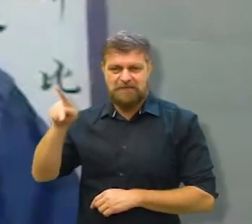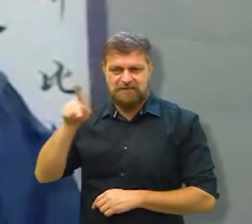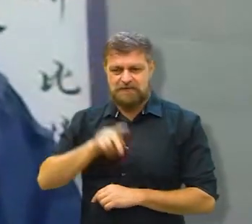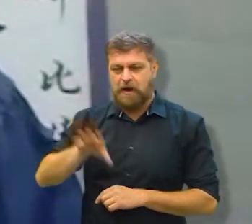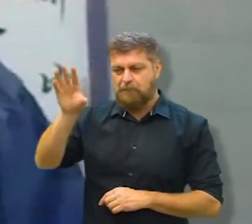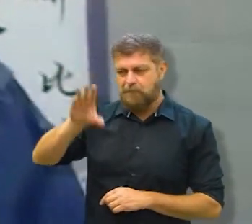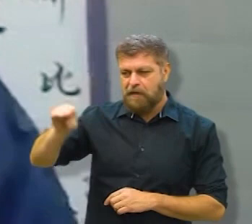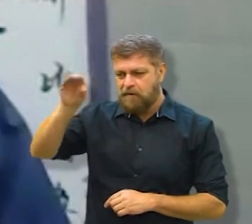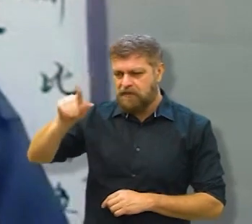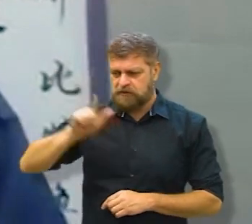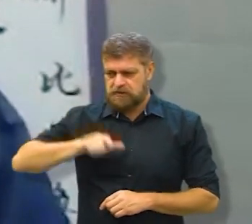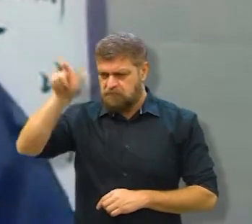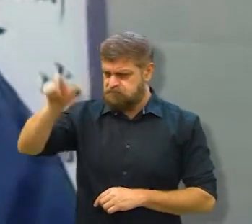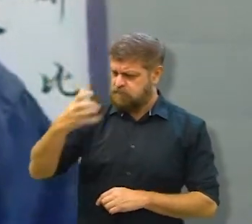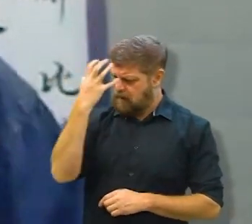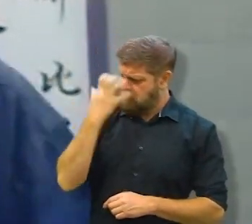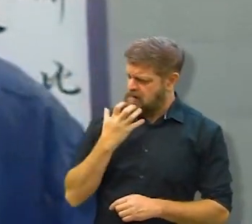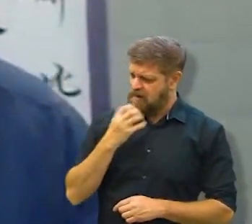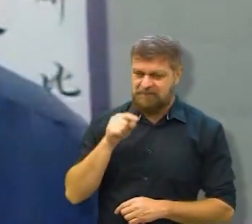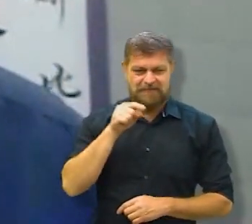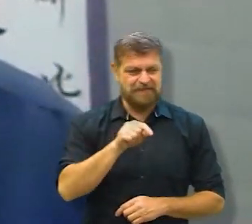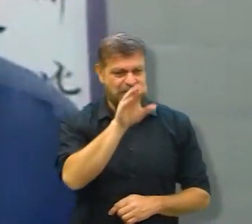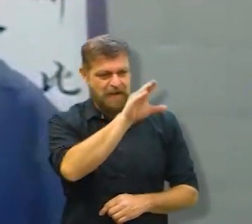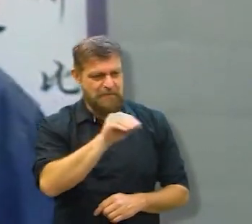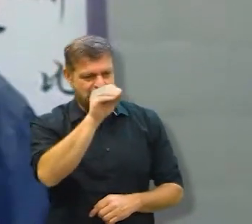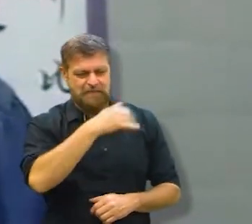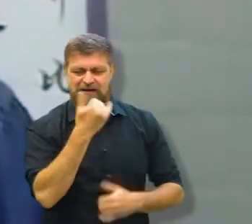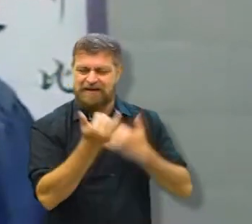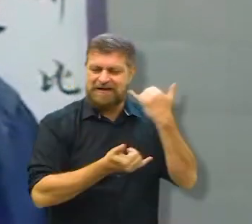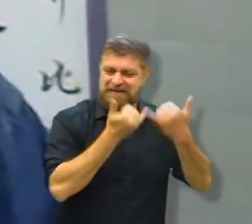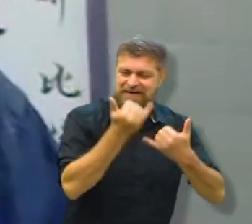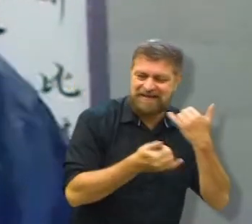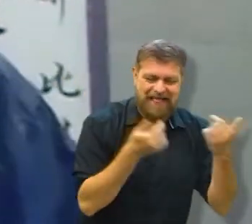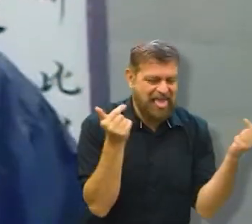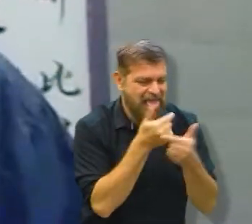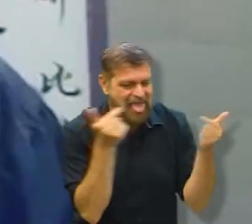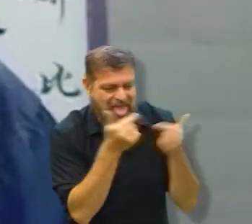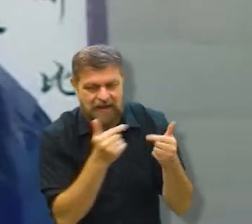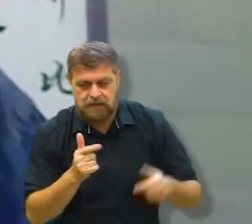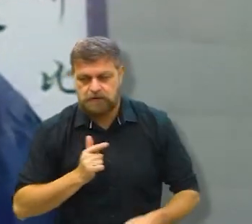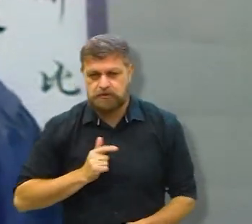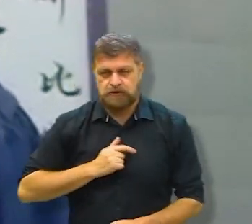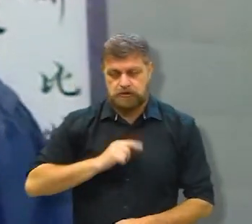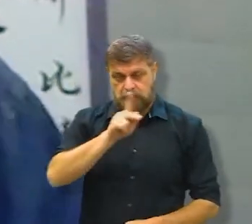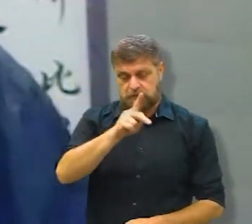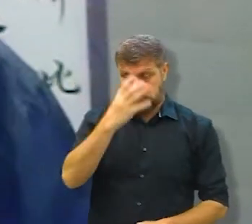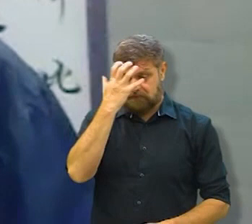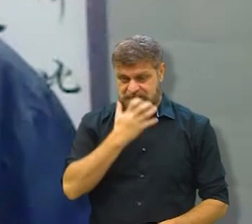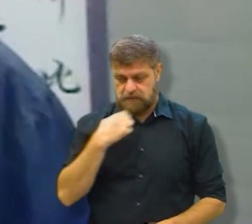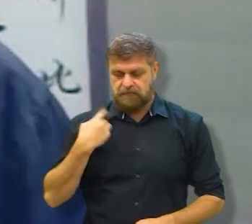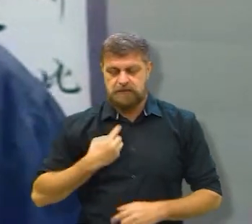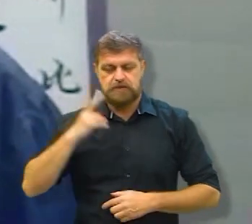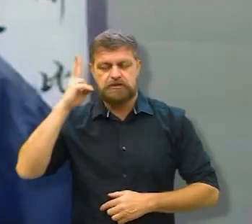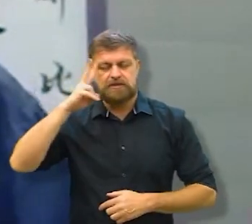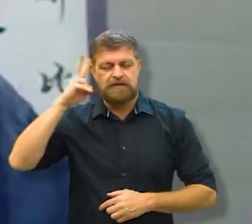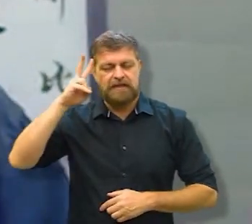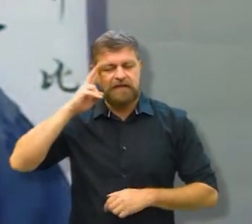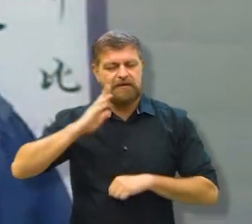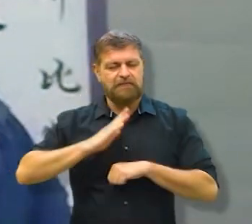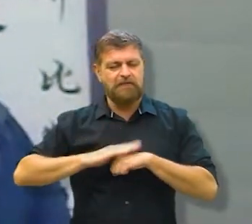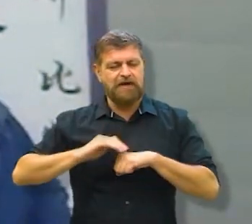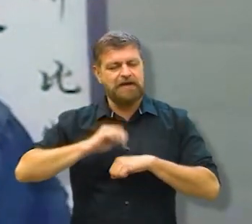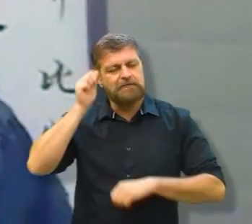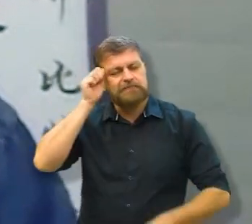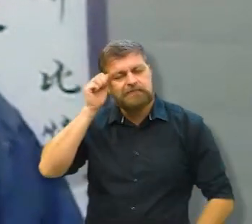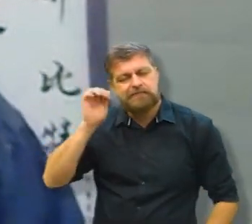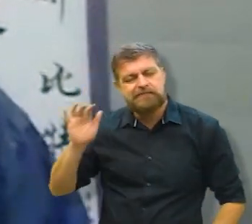professores. Uns que eram mais bravos, outros que eram mais brincalhões, outros que eram mais sérios, mas nós lembramos com muito